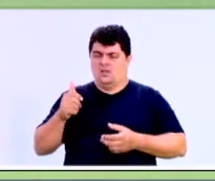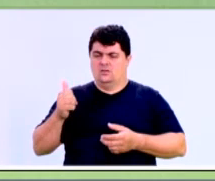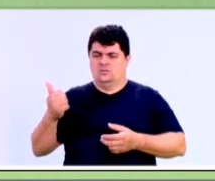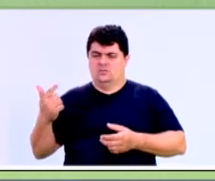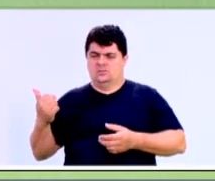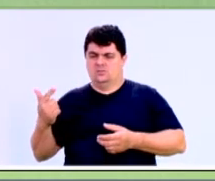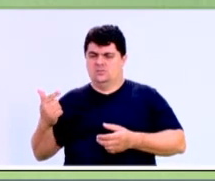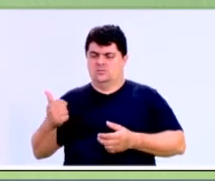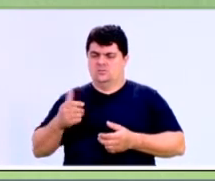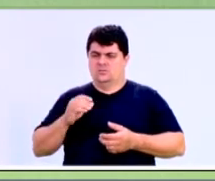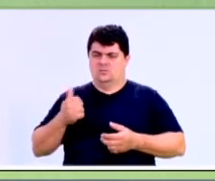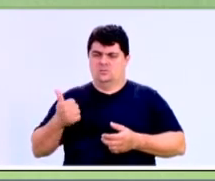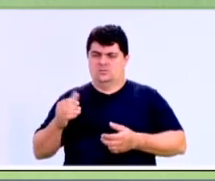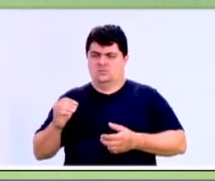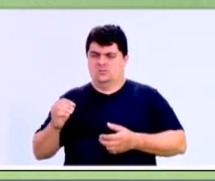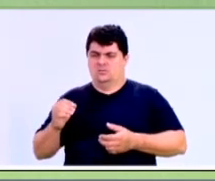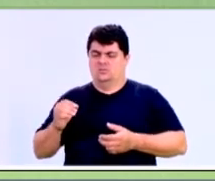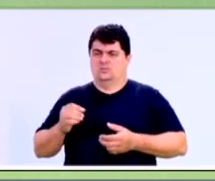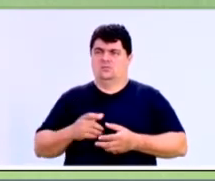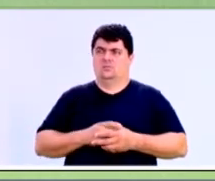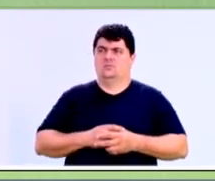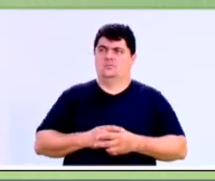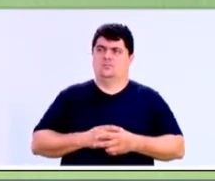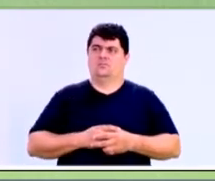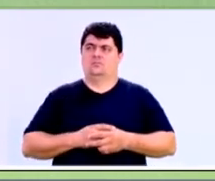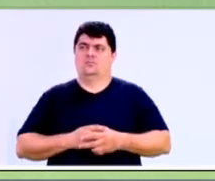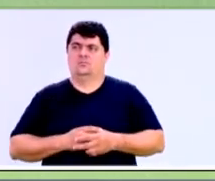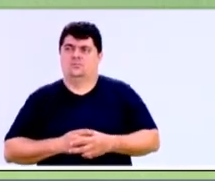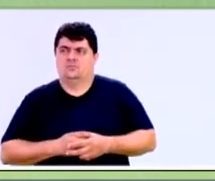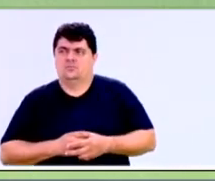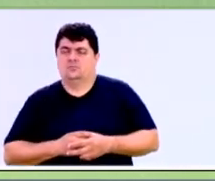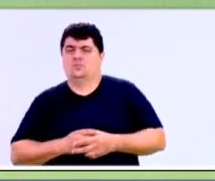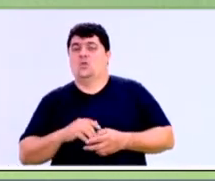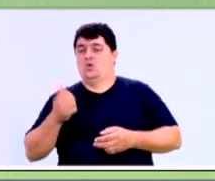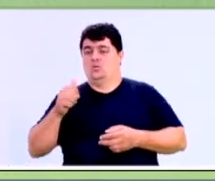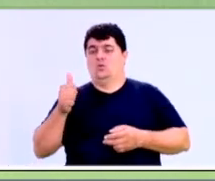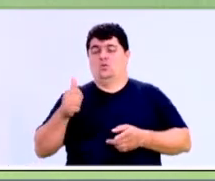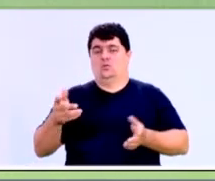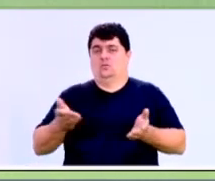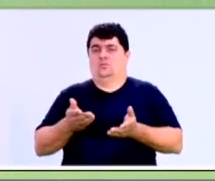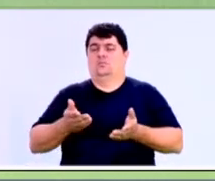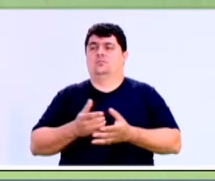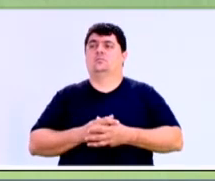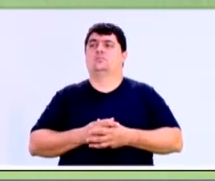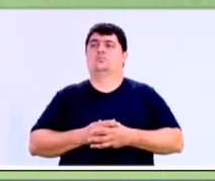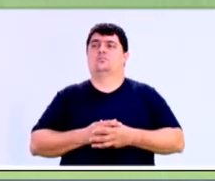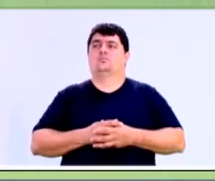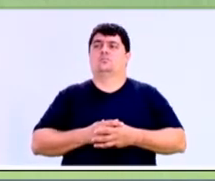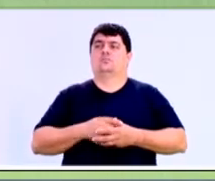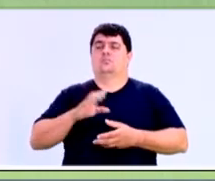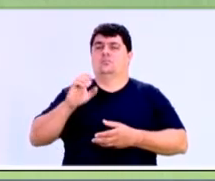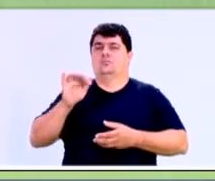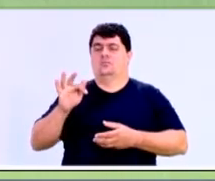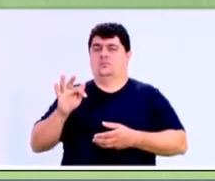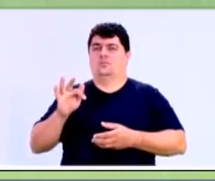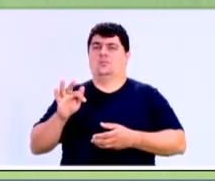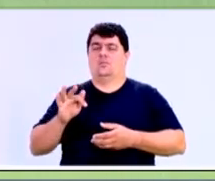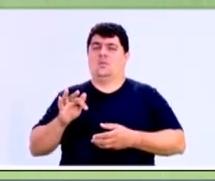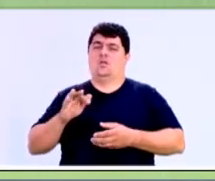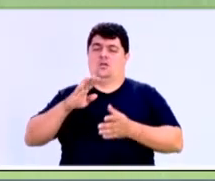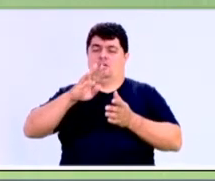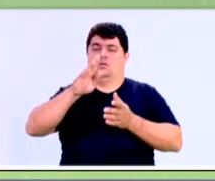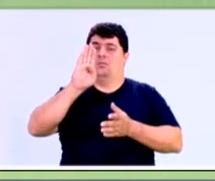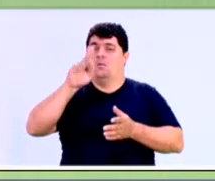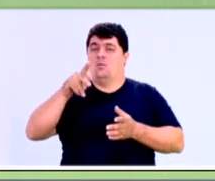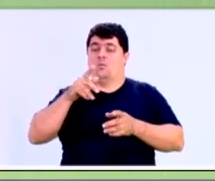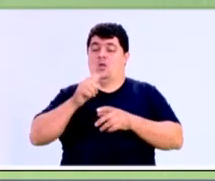2012, 2010, 2011? 2010, 2011. Isso. 11, ano de 2011. E o estoque inicial? Mesma coisa, no balanço patrimonial,